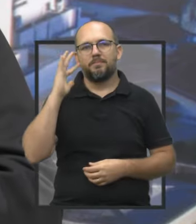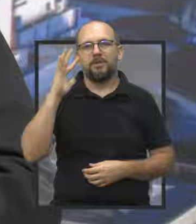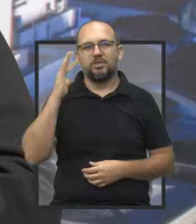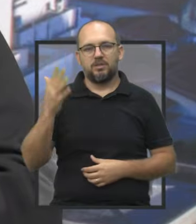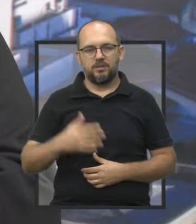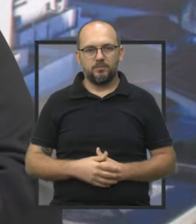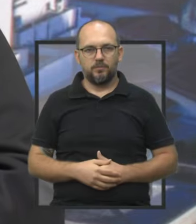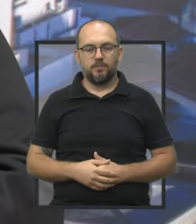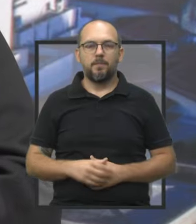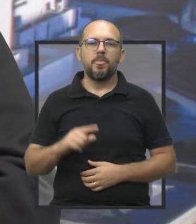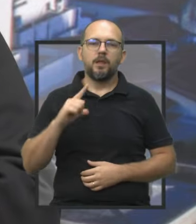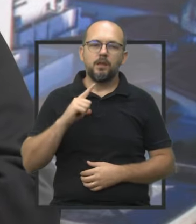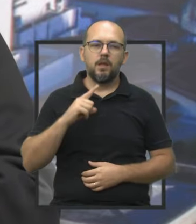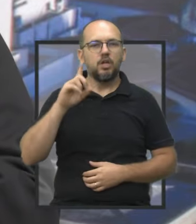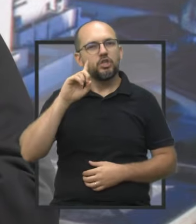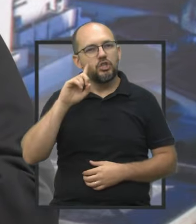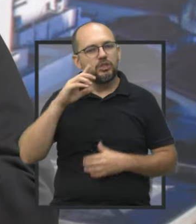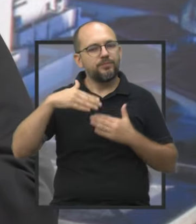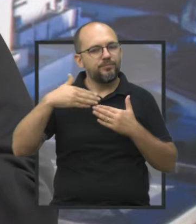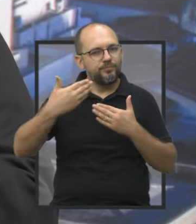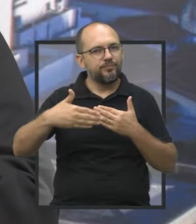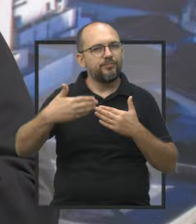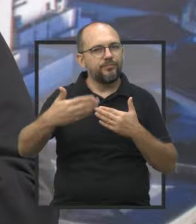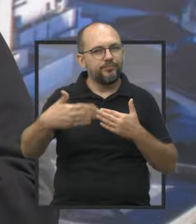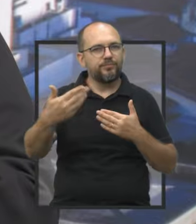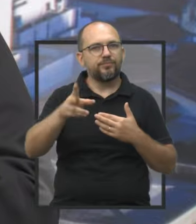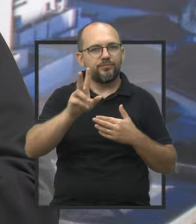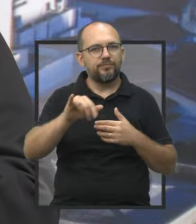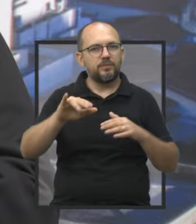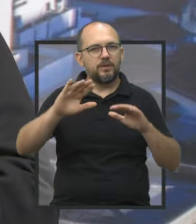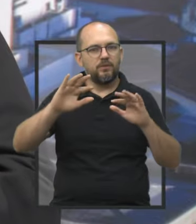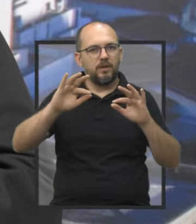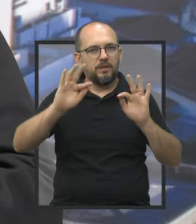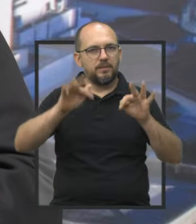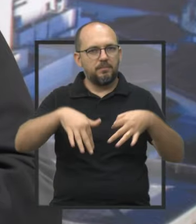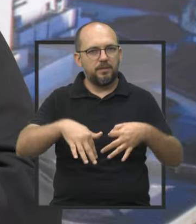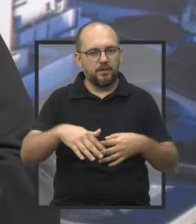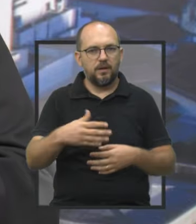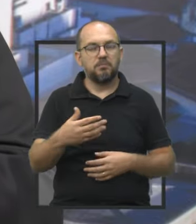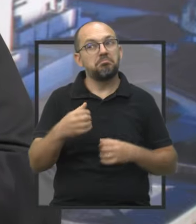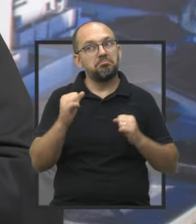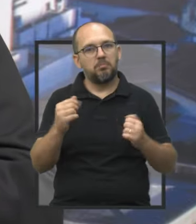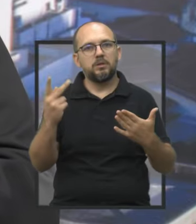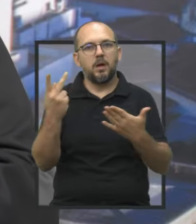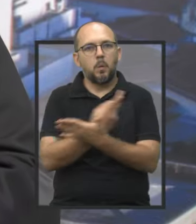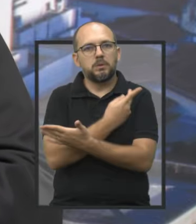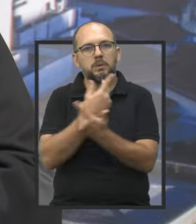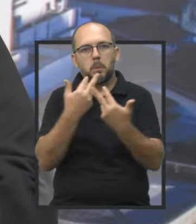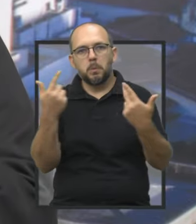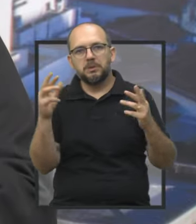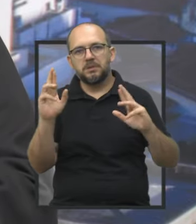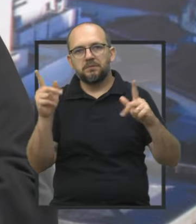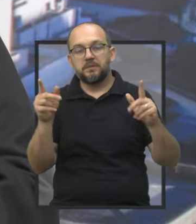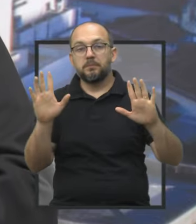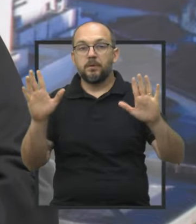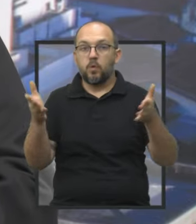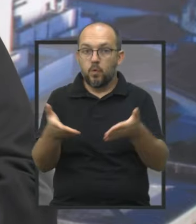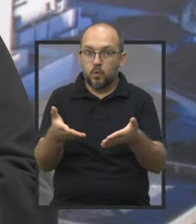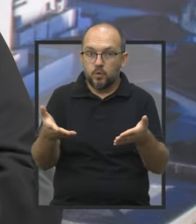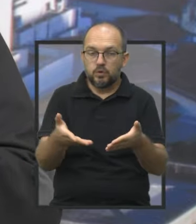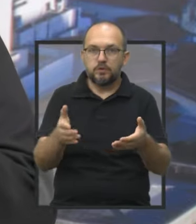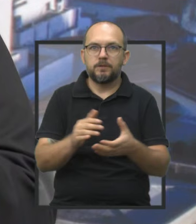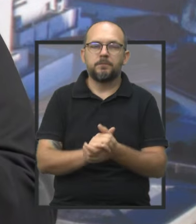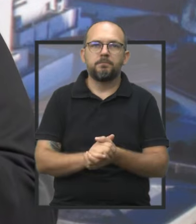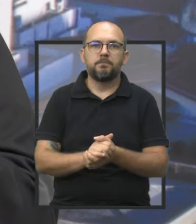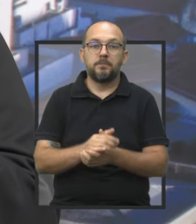Ainda tem alguns dias para terminar, podem acontecer algumas coisas diferentes, mas hoje, se eu tivesse